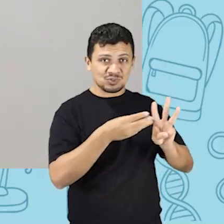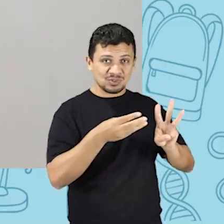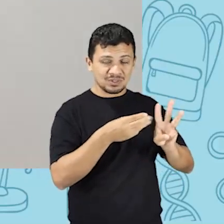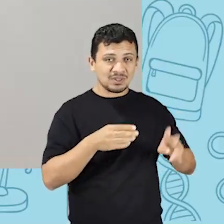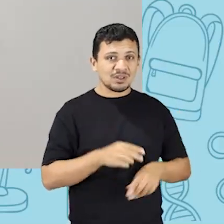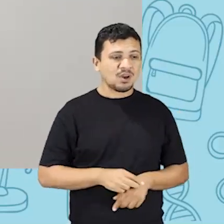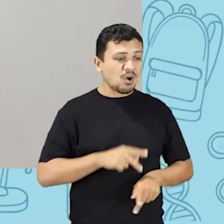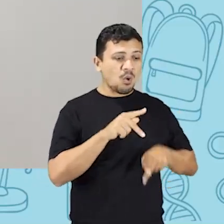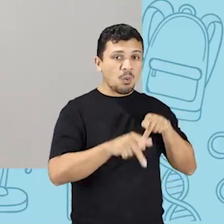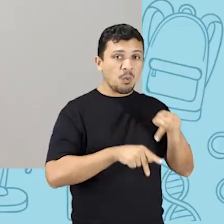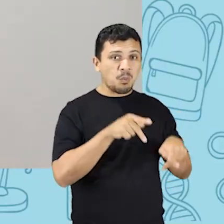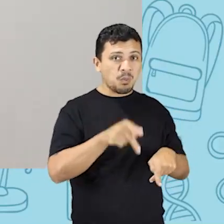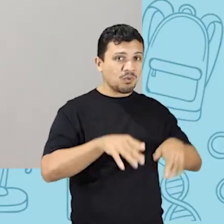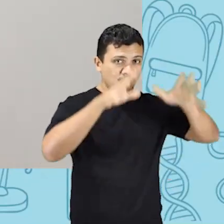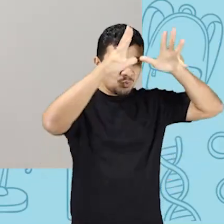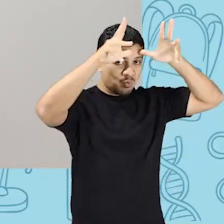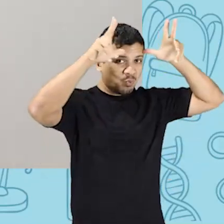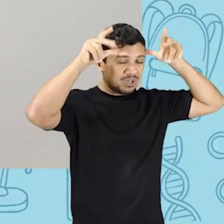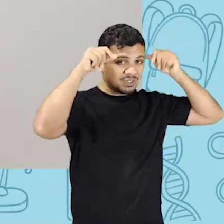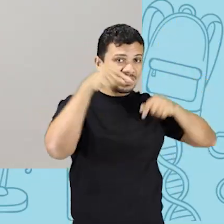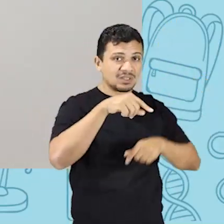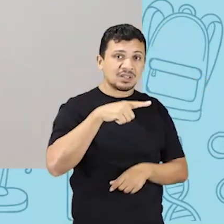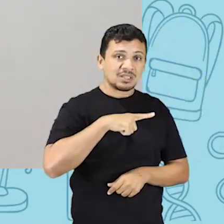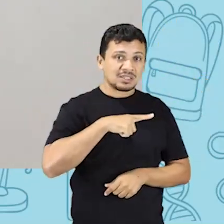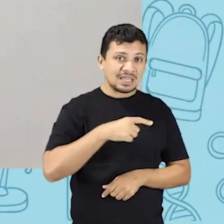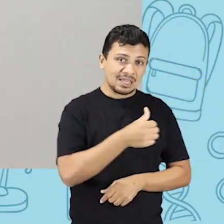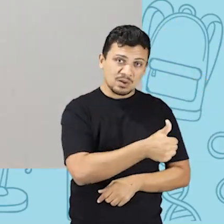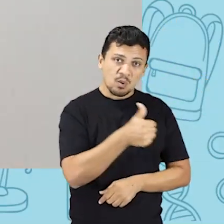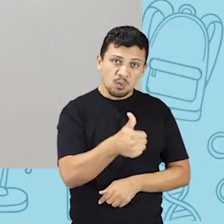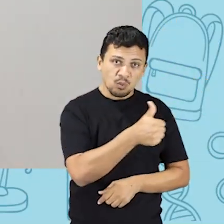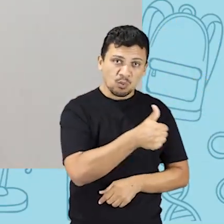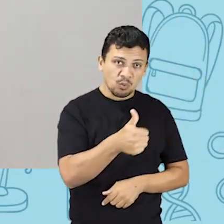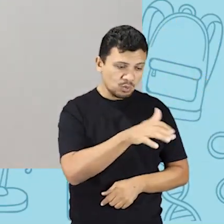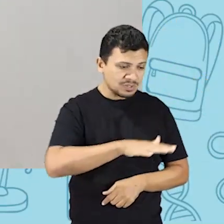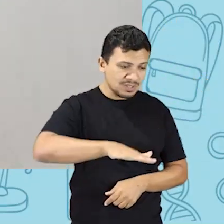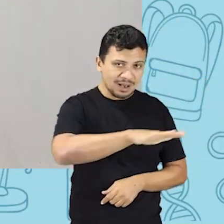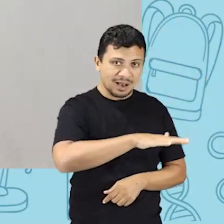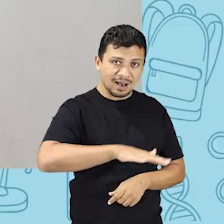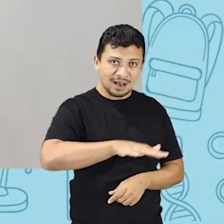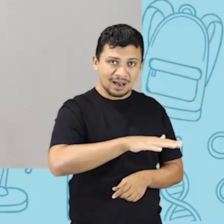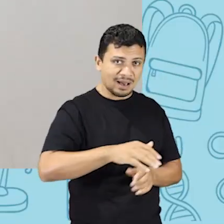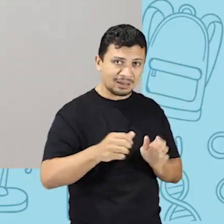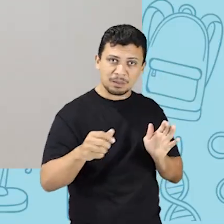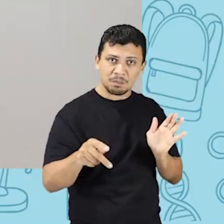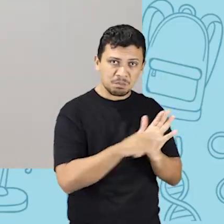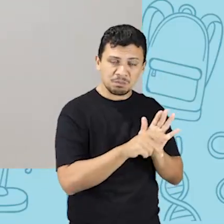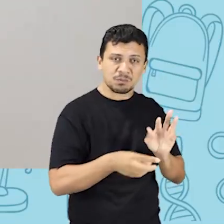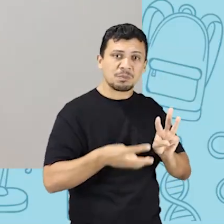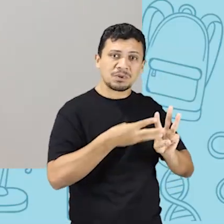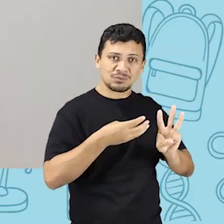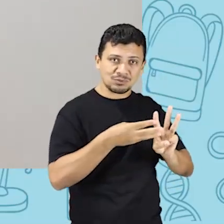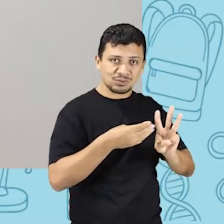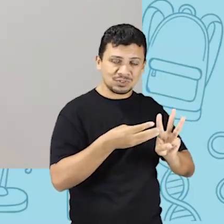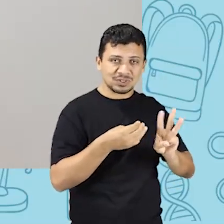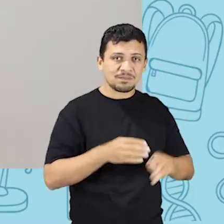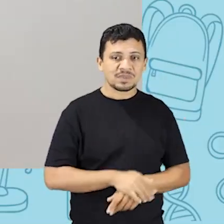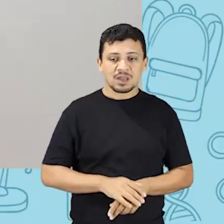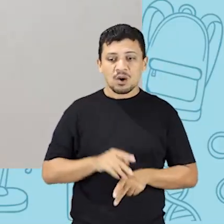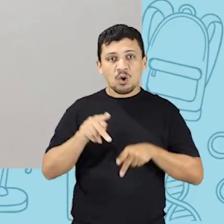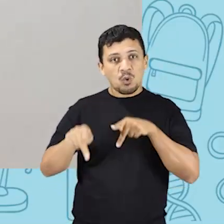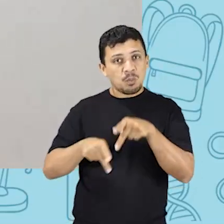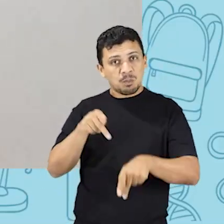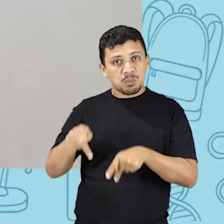A etnia do povo Guajajara, ela fica em 11 dessas 15 terras indígenas demarcadas aqui do nosso estado. O